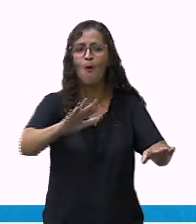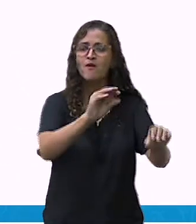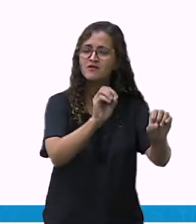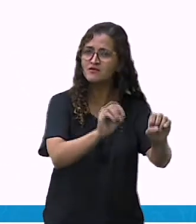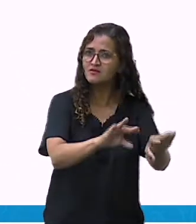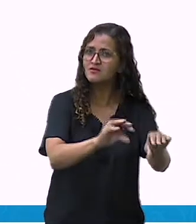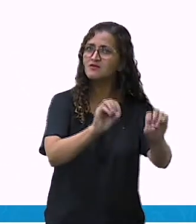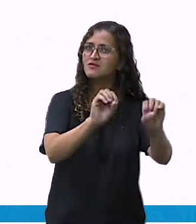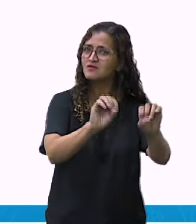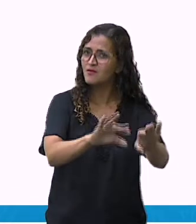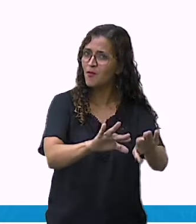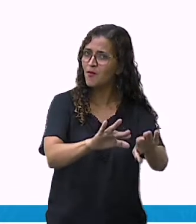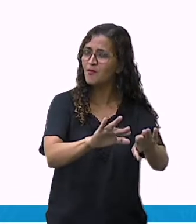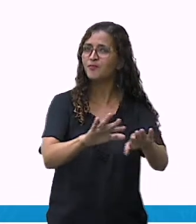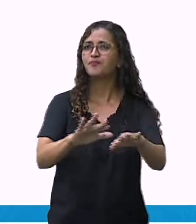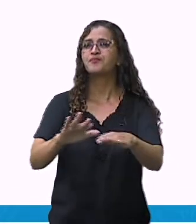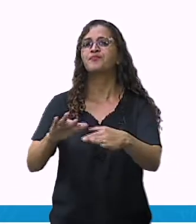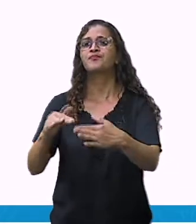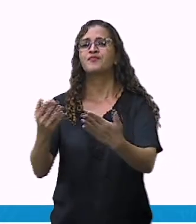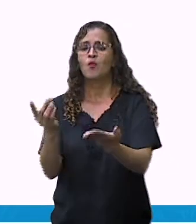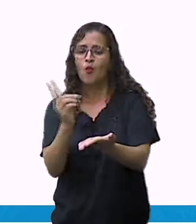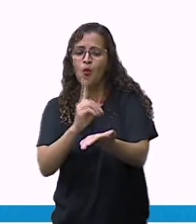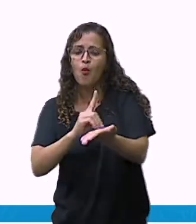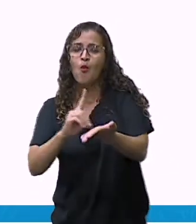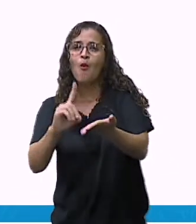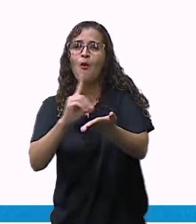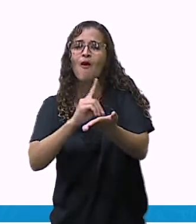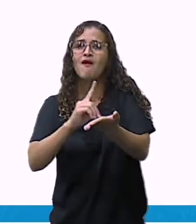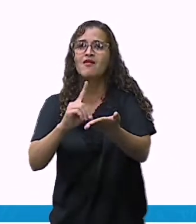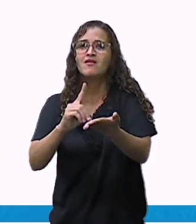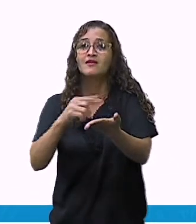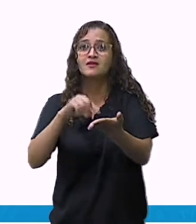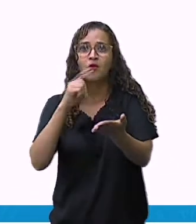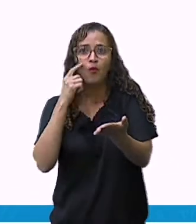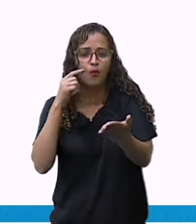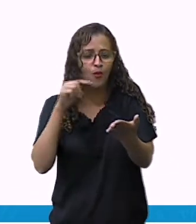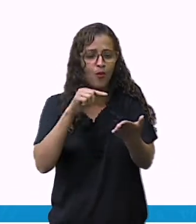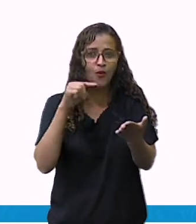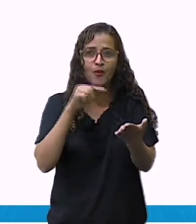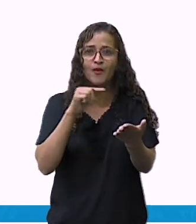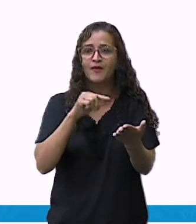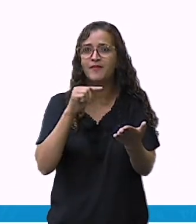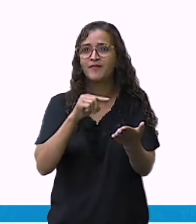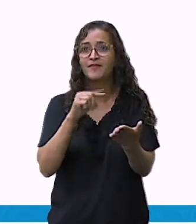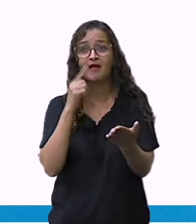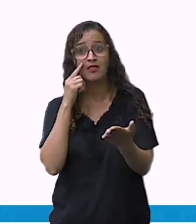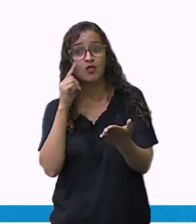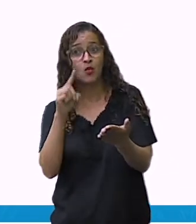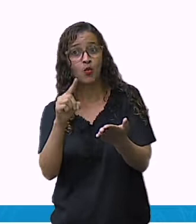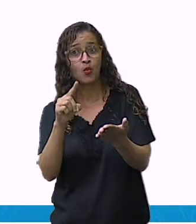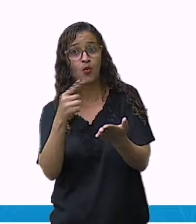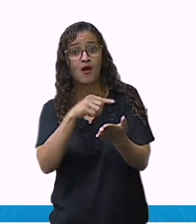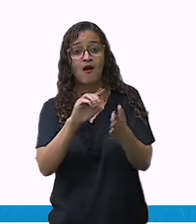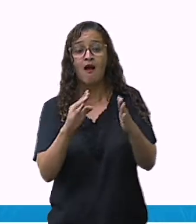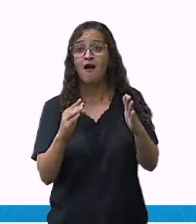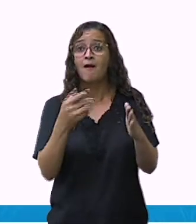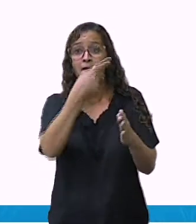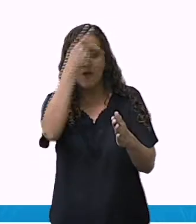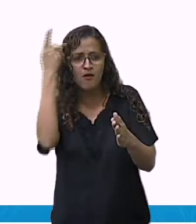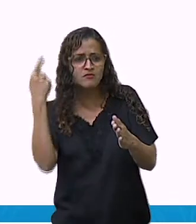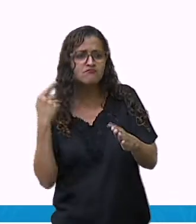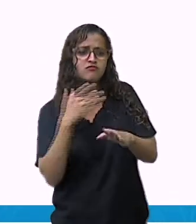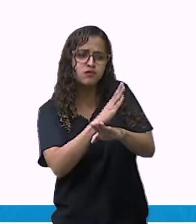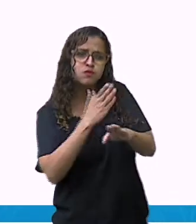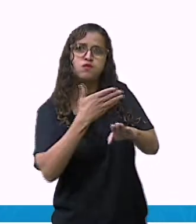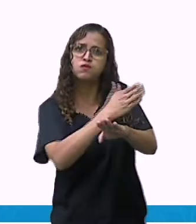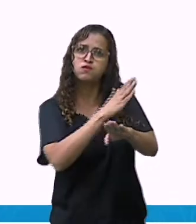encontrei a seguinte definição, que está regularmente matriculado num